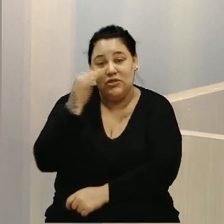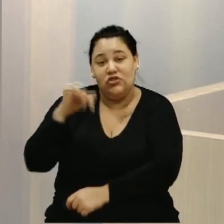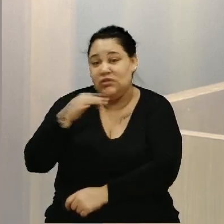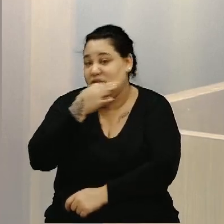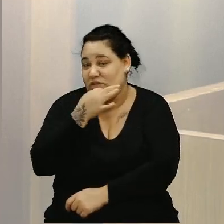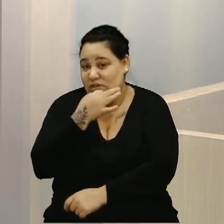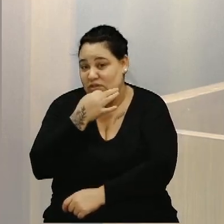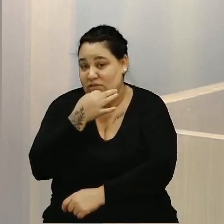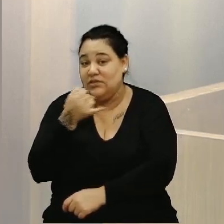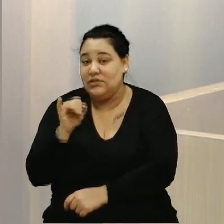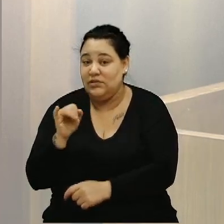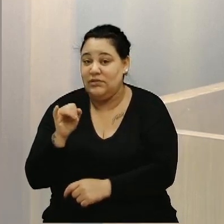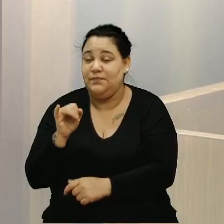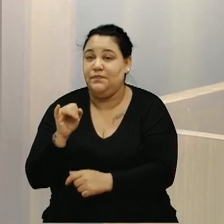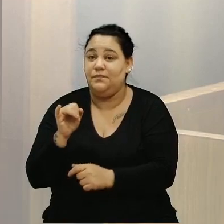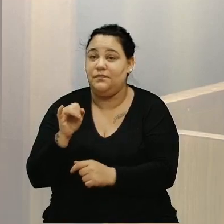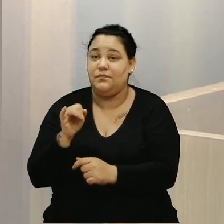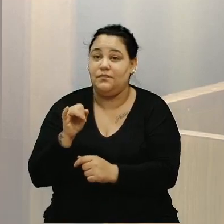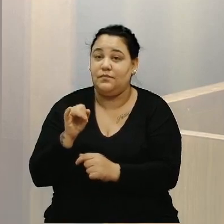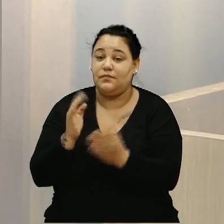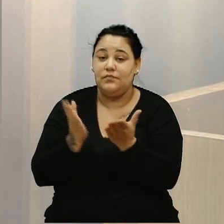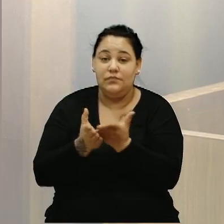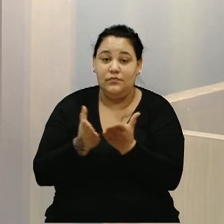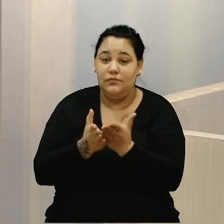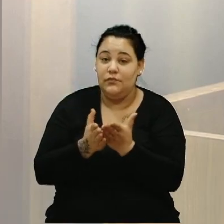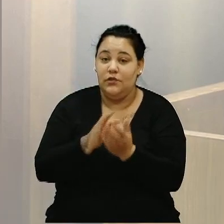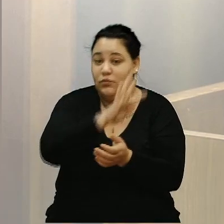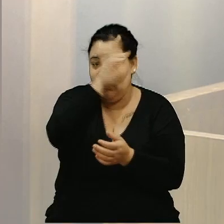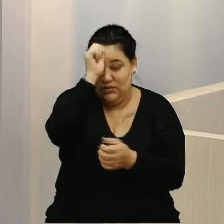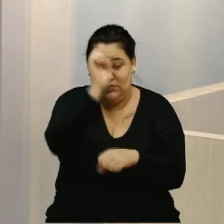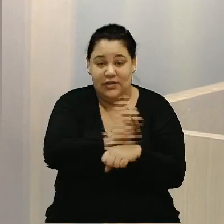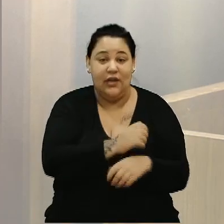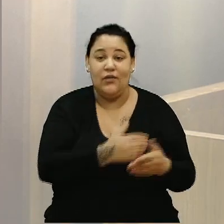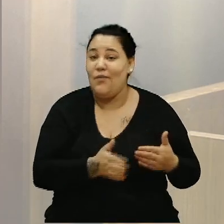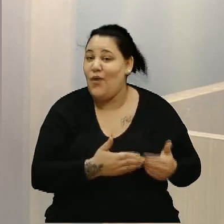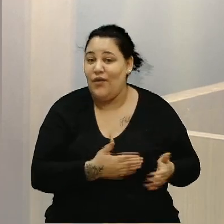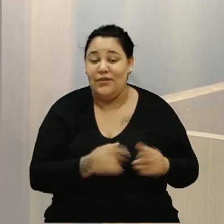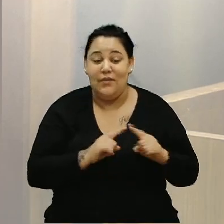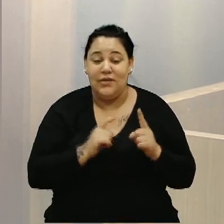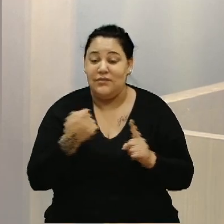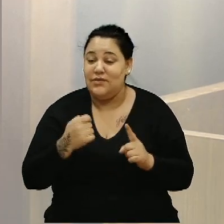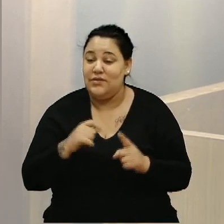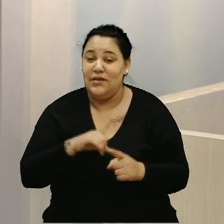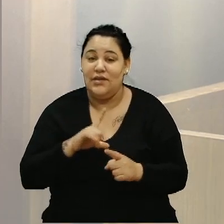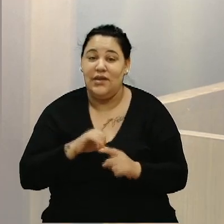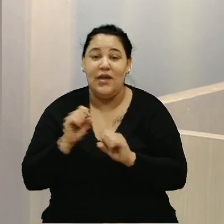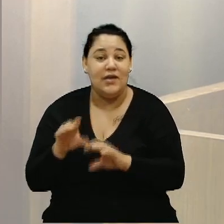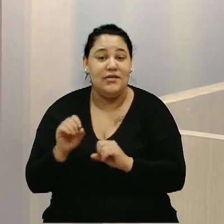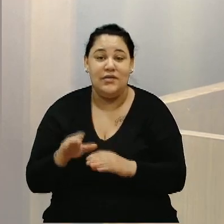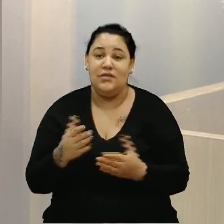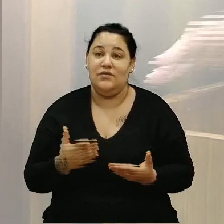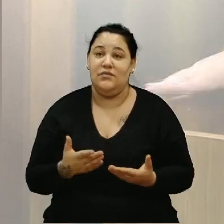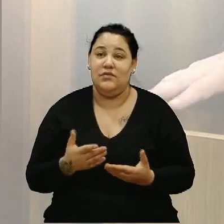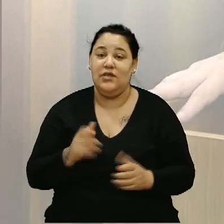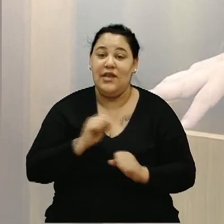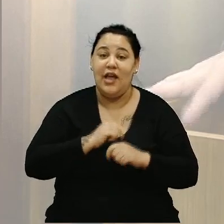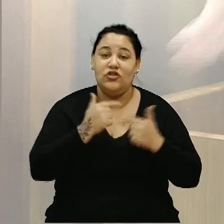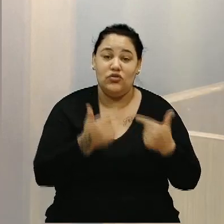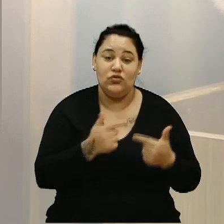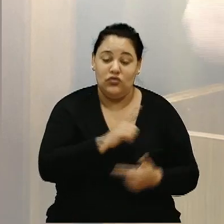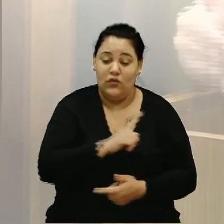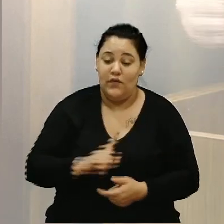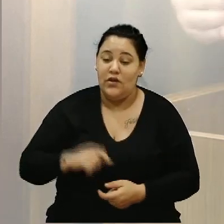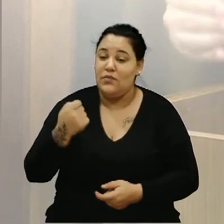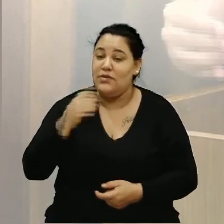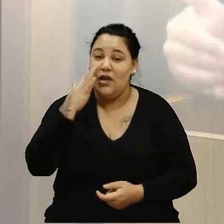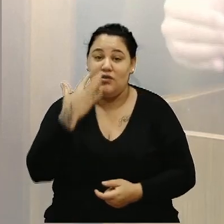são da rede estadual ou municipal, não importa, mas eles precisam ser atendidos. E decisões de governo precisam ser tomadas,